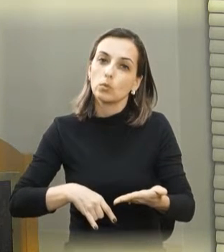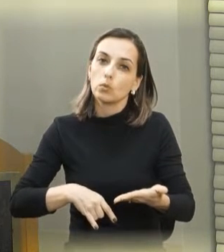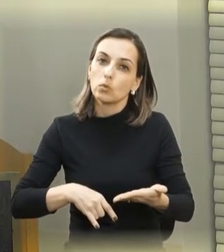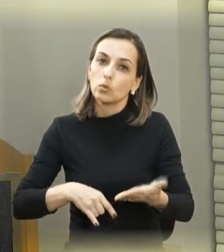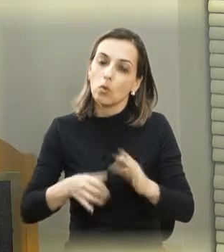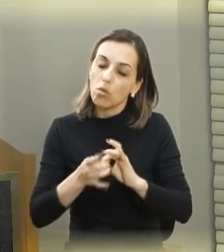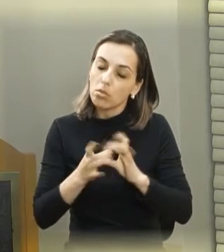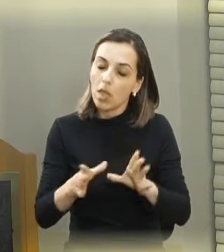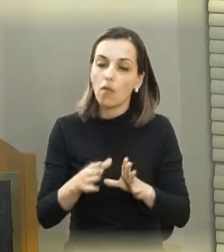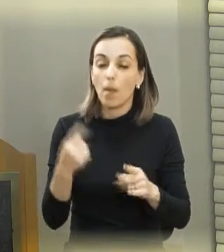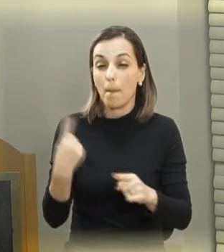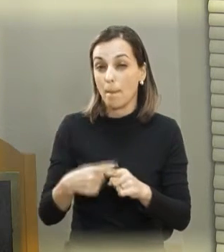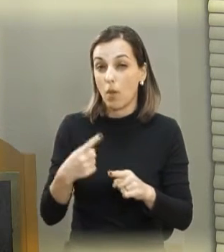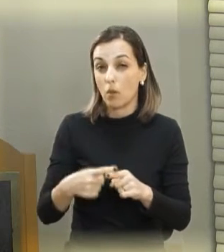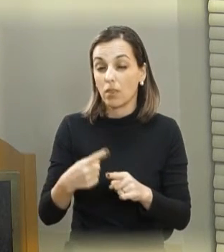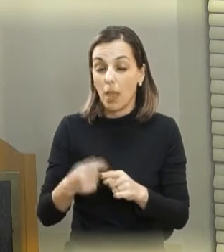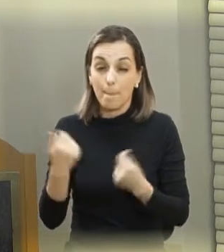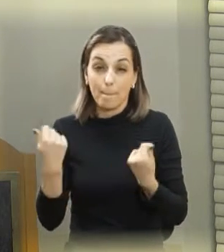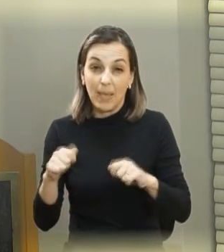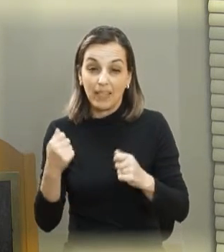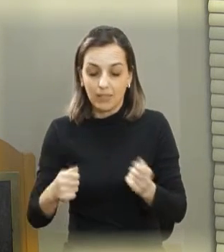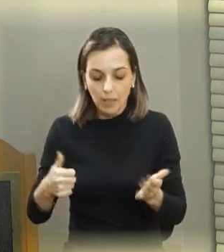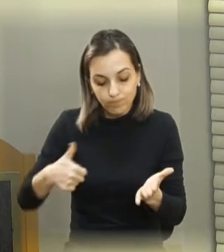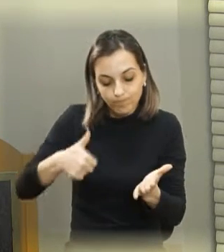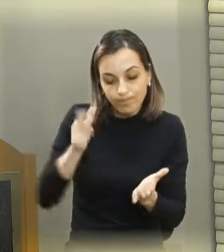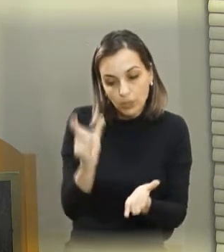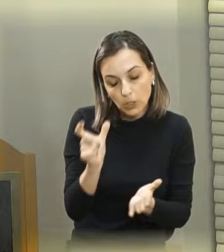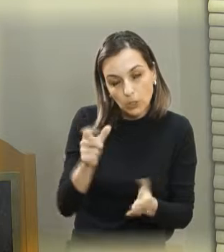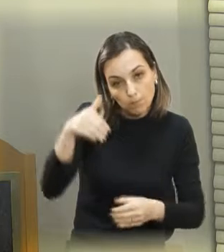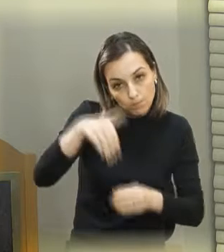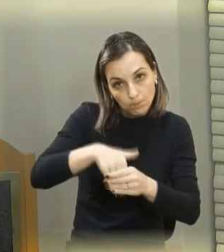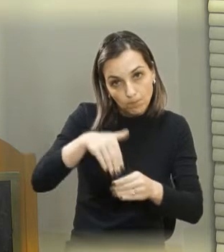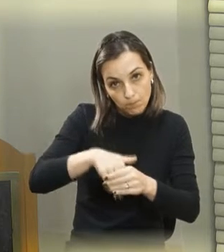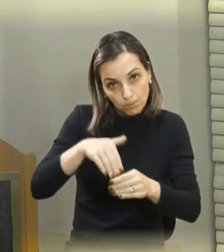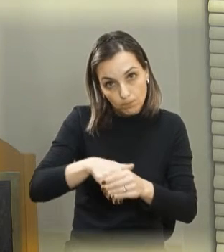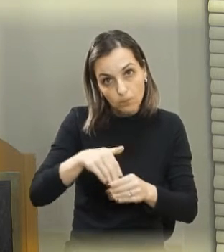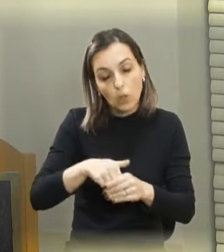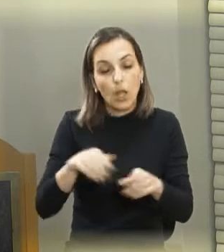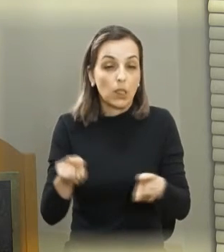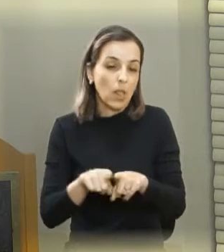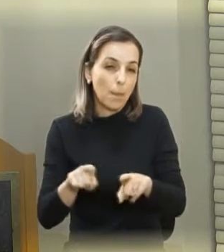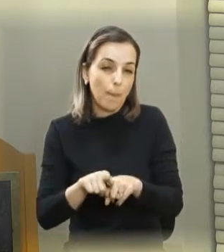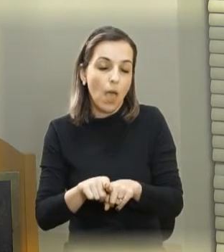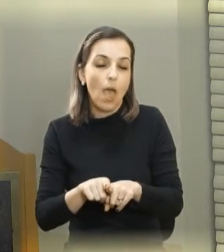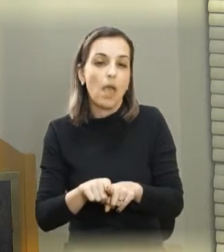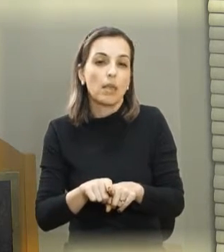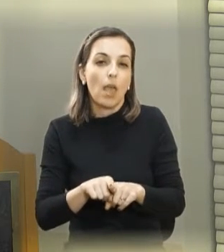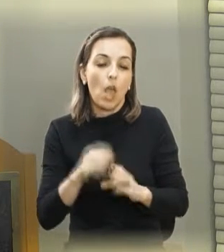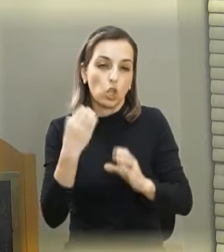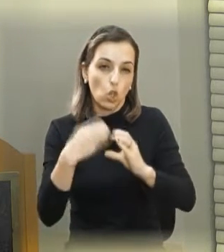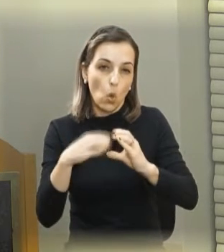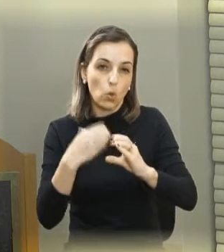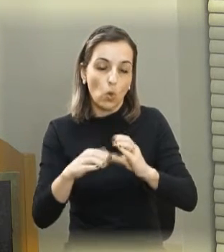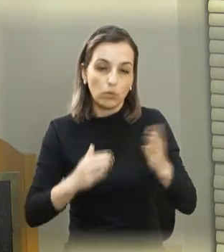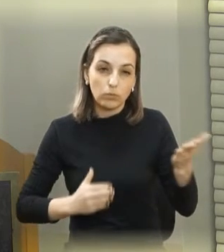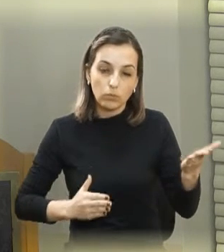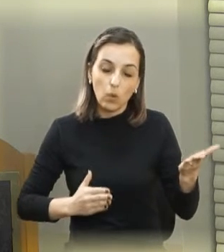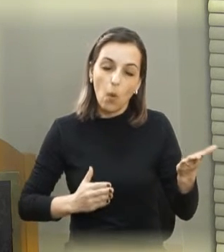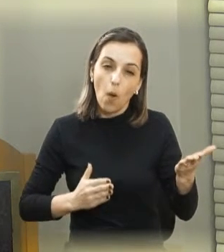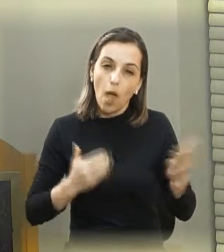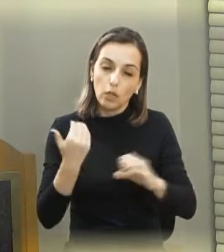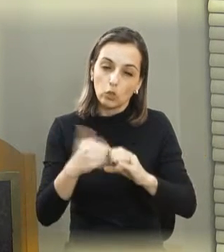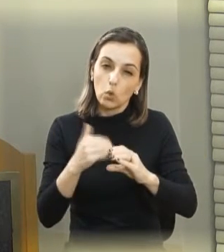eleitoral é um passaporte algum outro documento aí que você fica impedir o ingresso ao serviço público então a importância